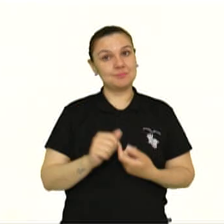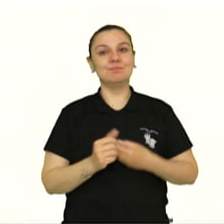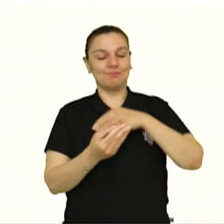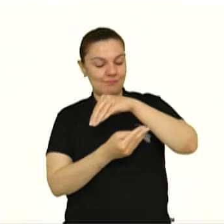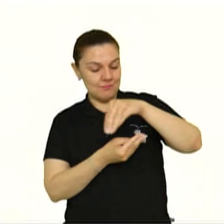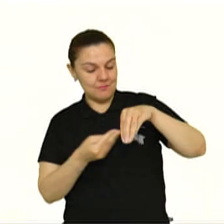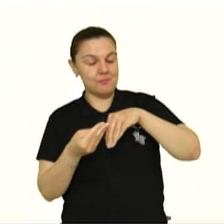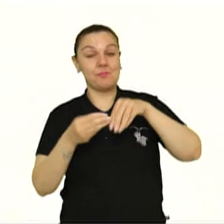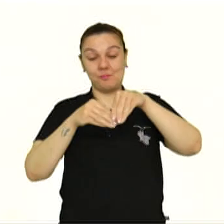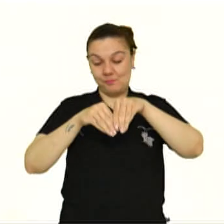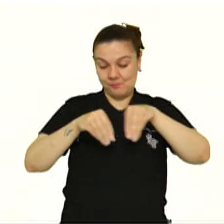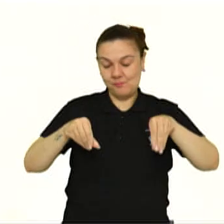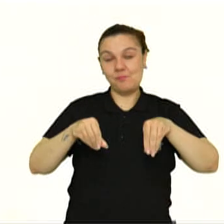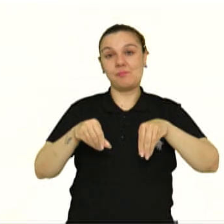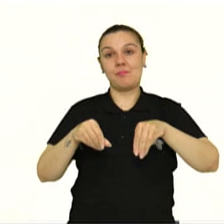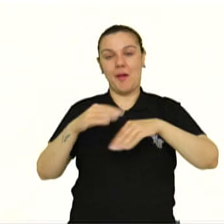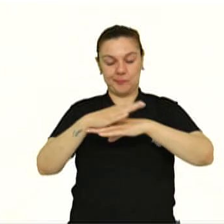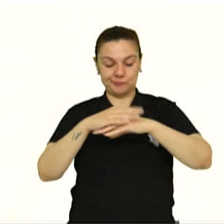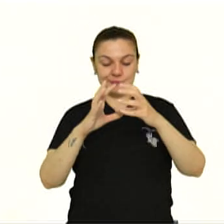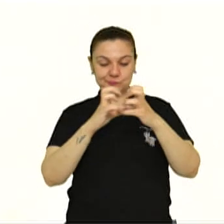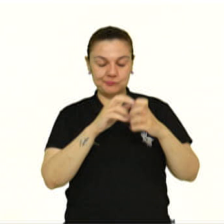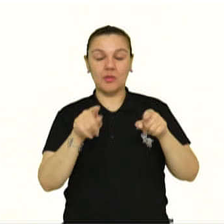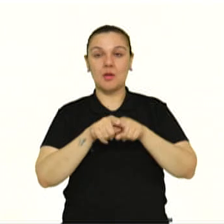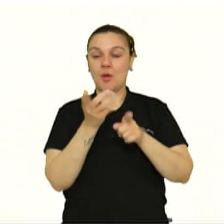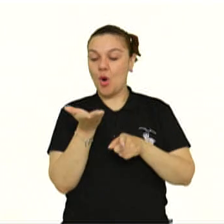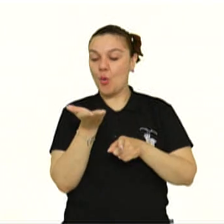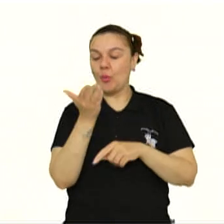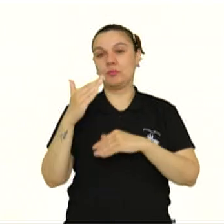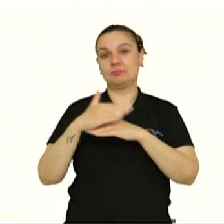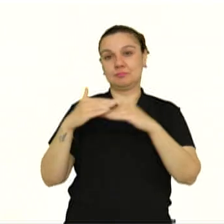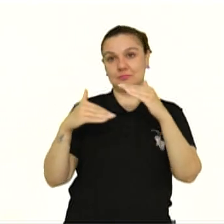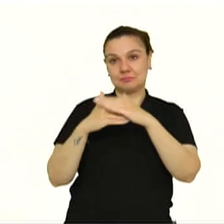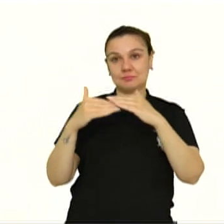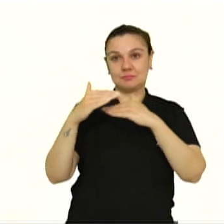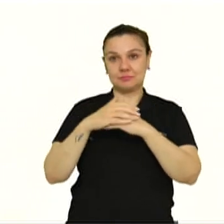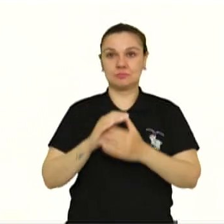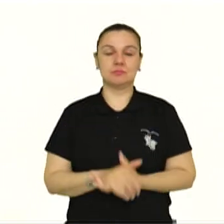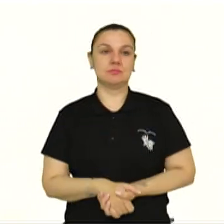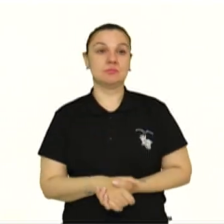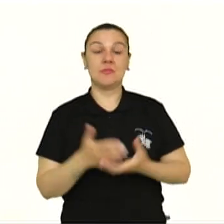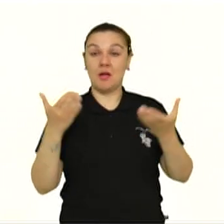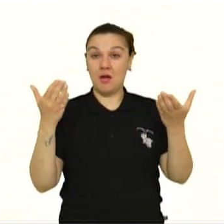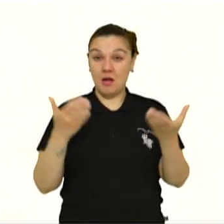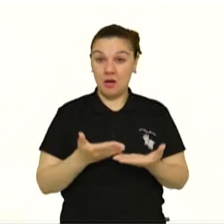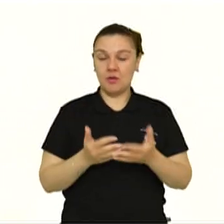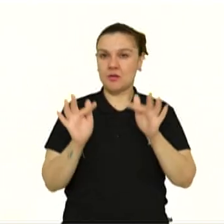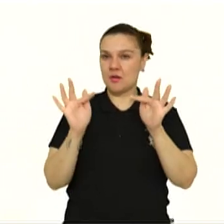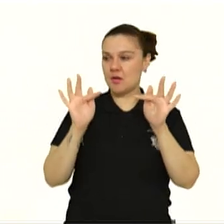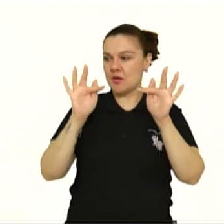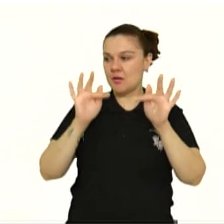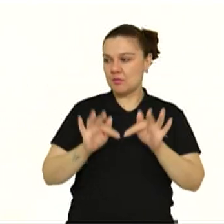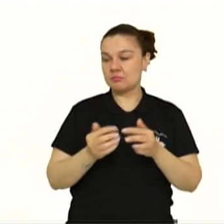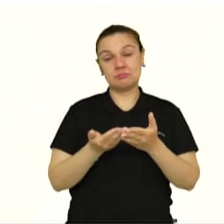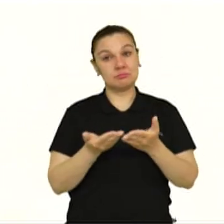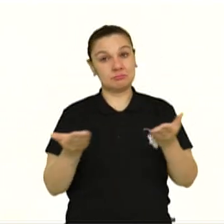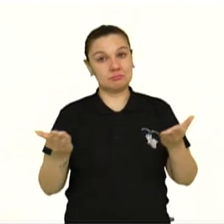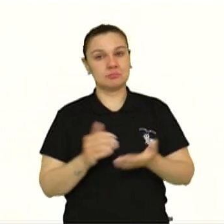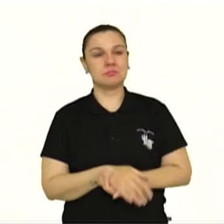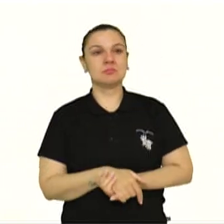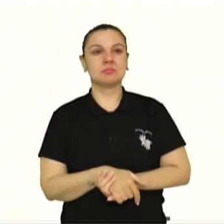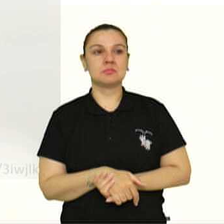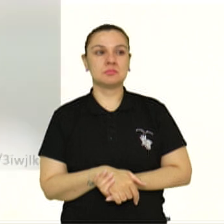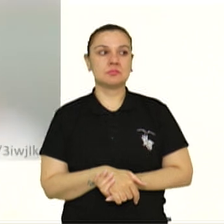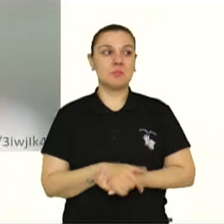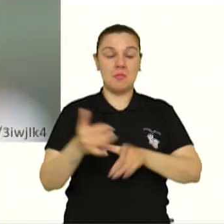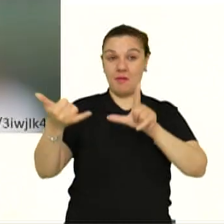mistura de terra com argila e pó de tijolo, tá? E agora, para finalizar a nossa aula, eu trouxe